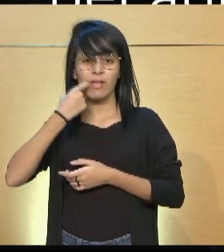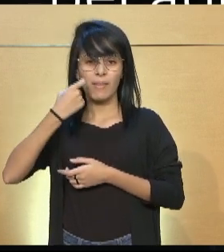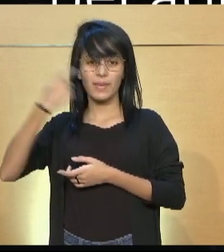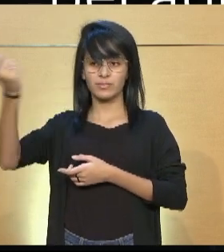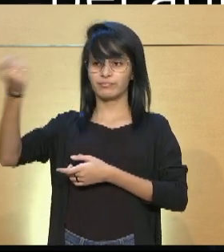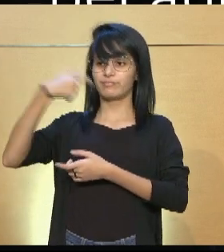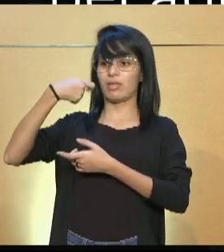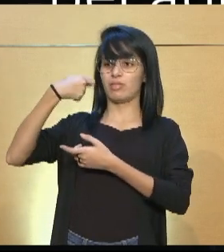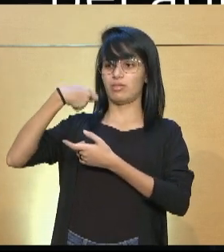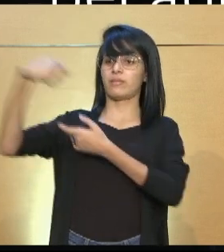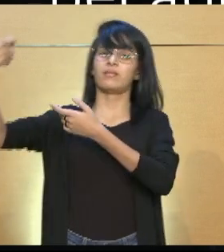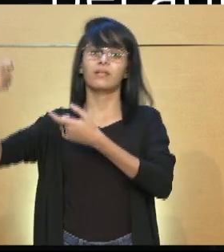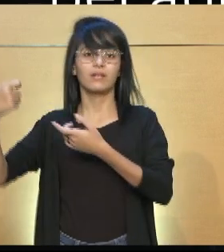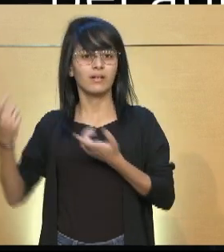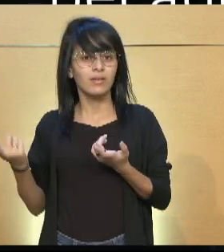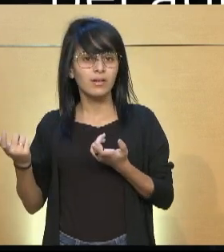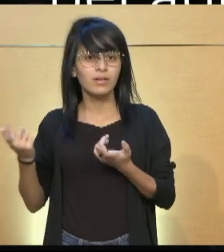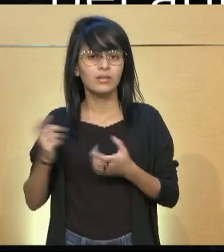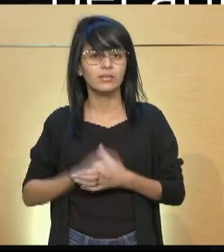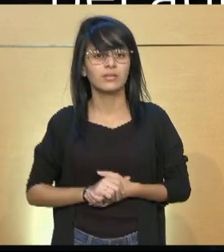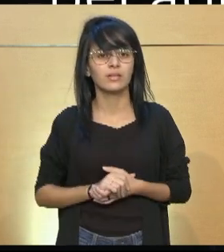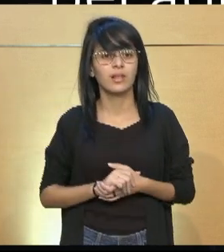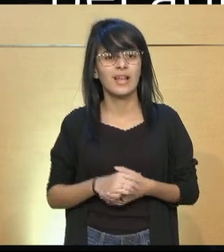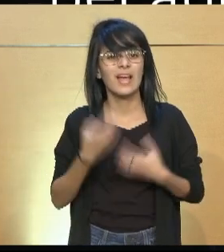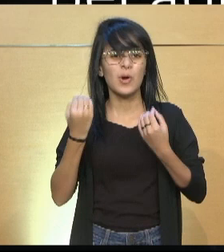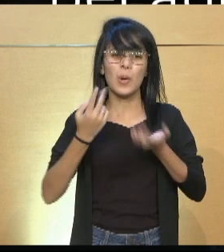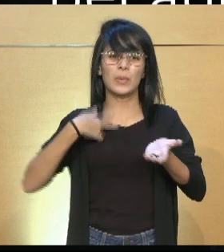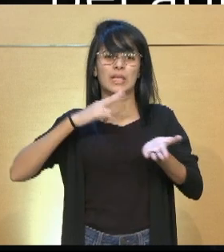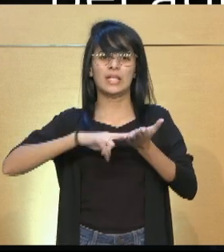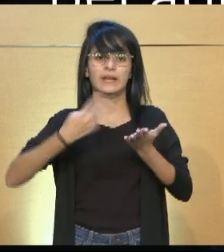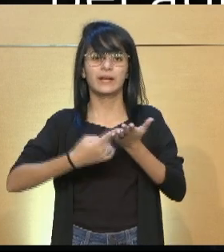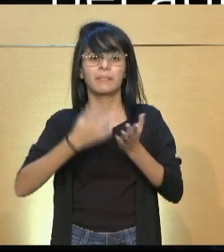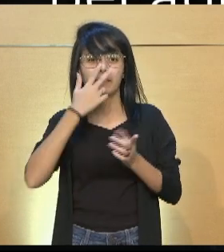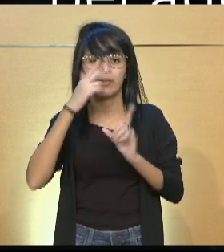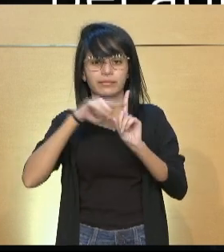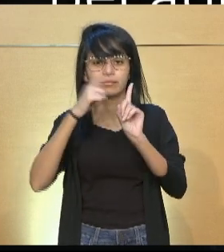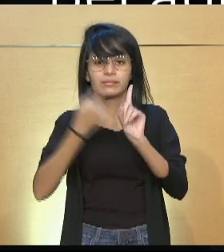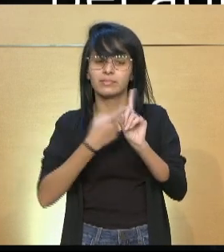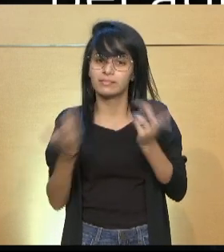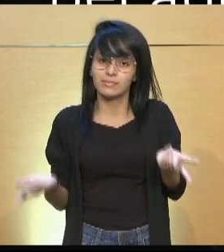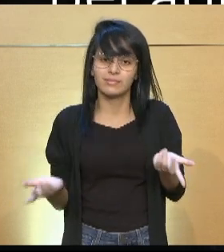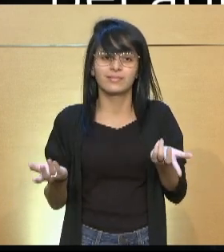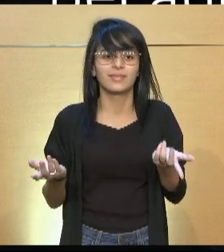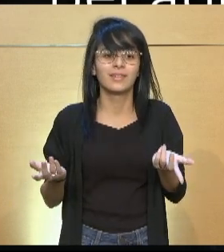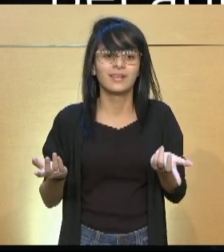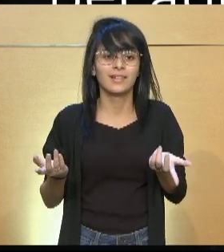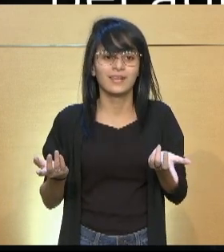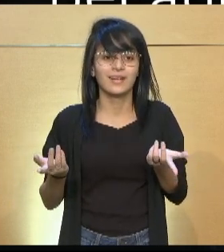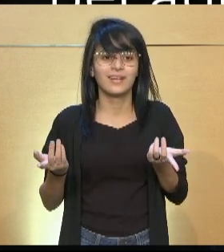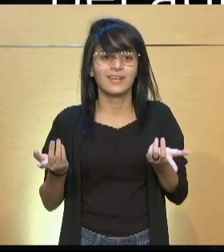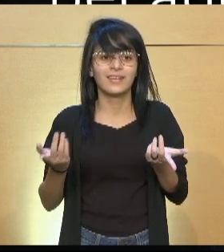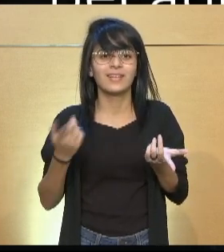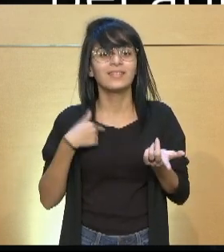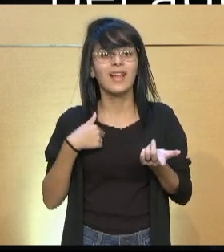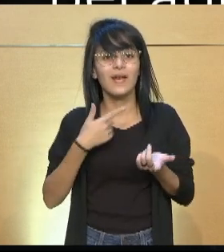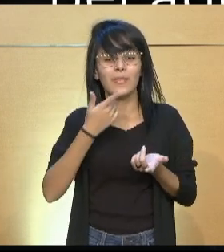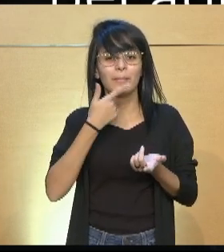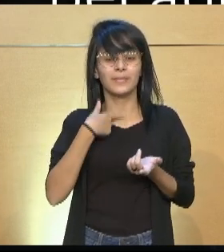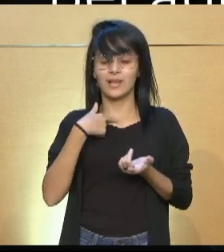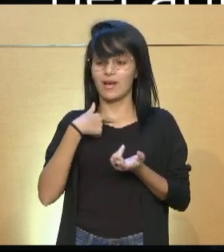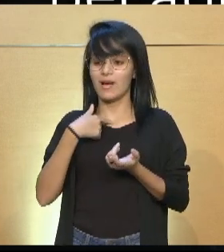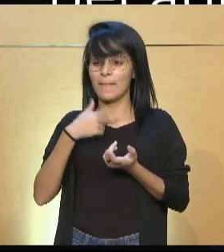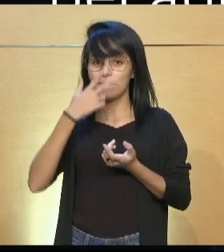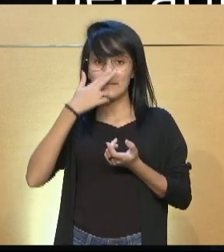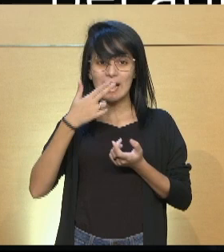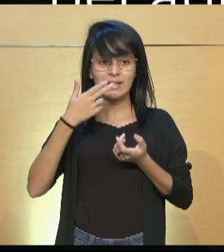Logo, o desejo é engravido. Eu falei, como é que eu vou traduzir isso? Uma palavra mais exata seria o engravidar do desejo, ou seja, ele dar à